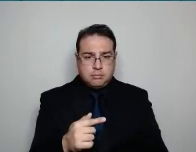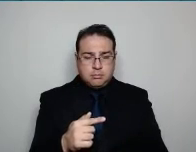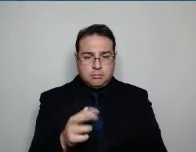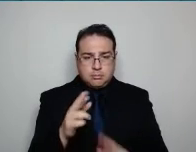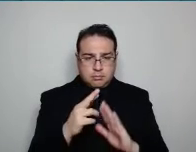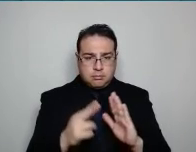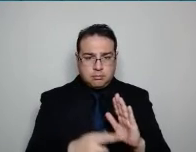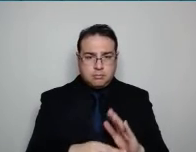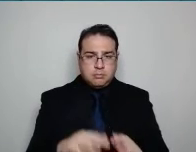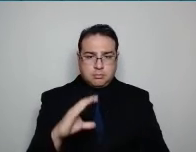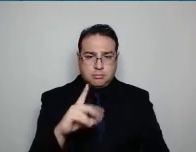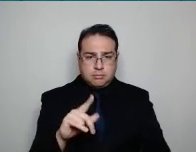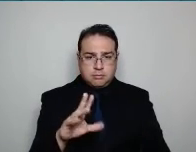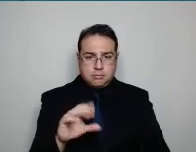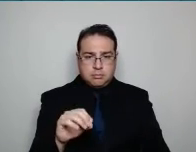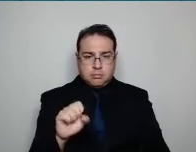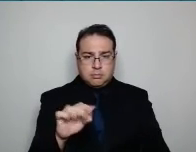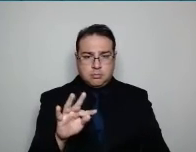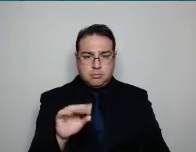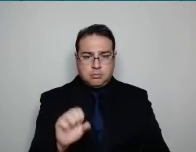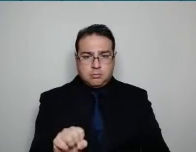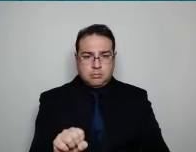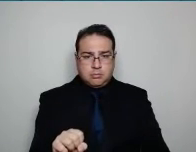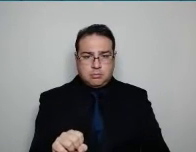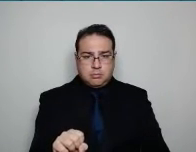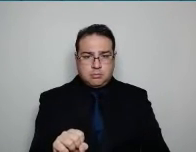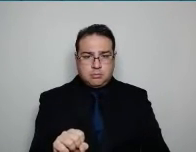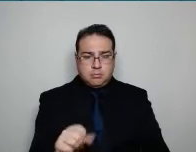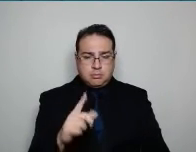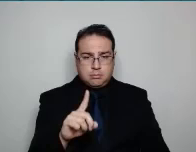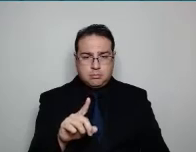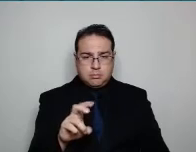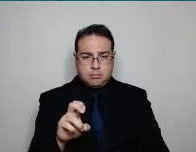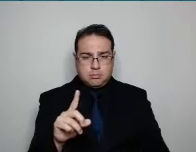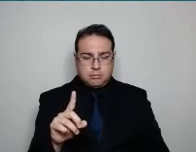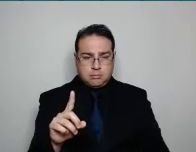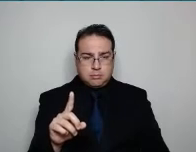Cláudio Santos. E o